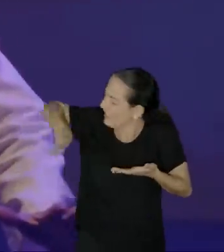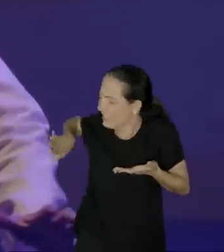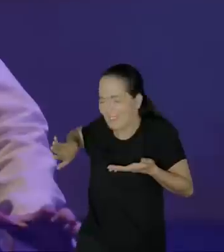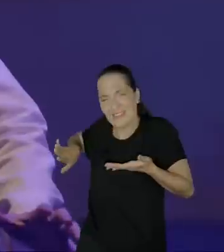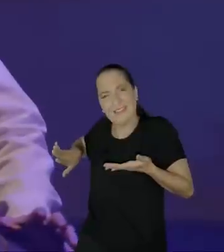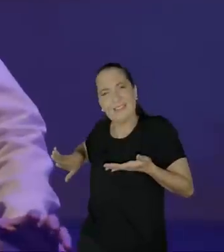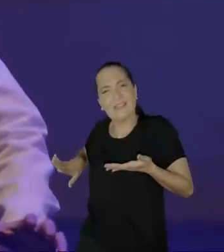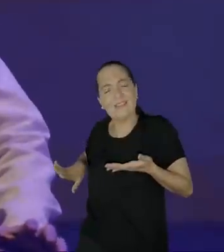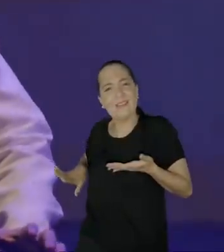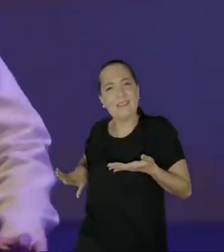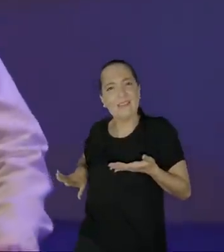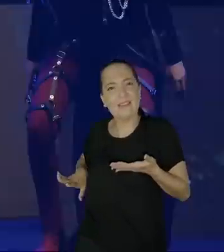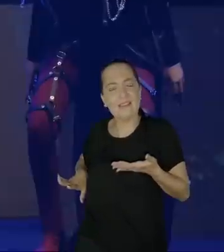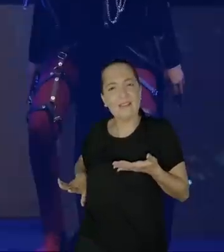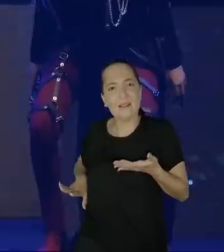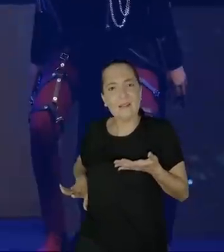amargura.